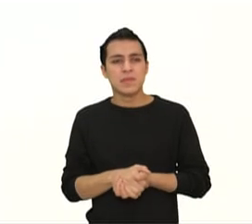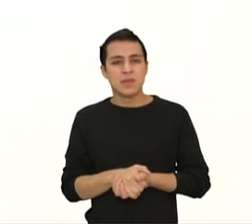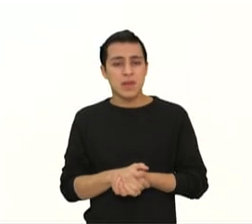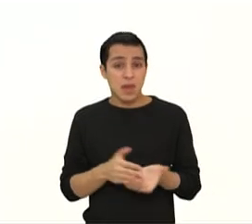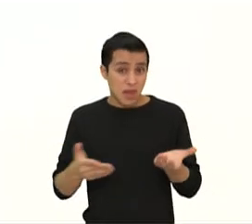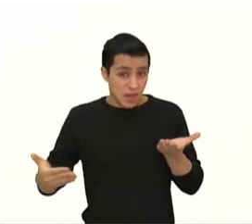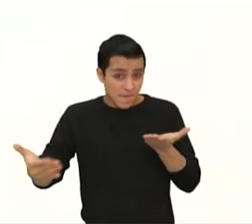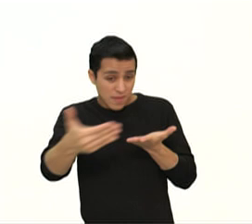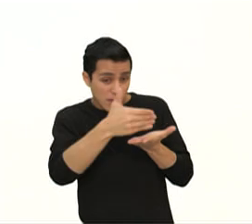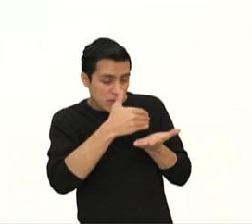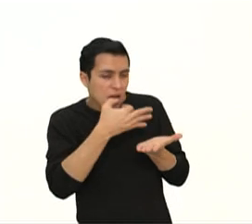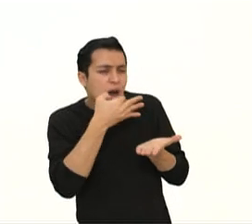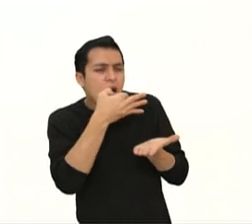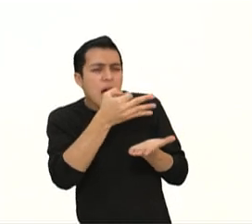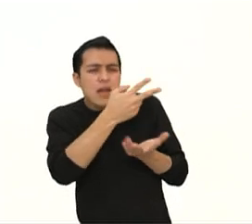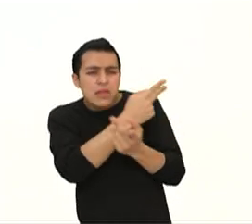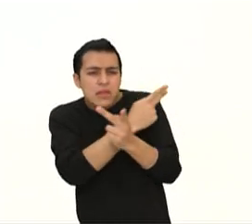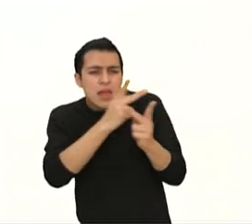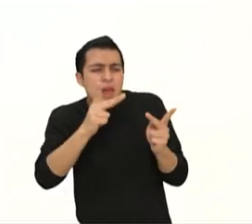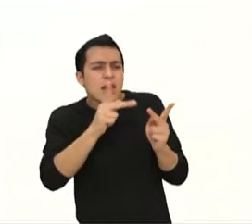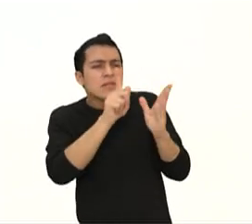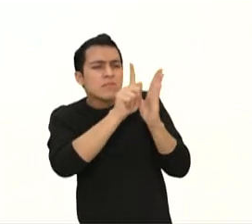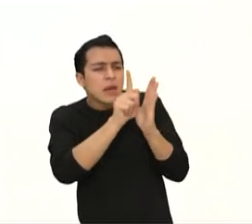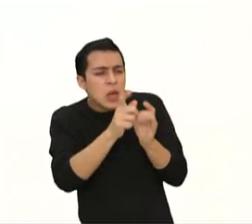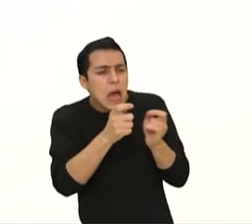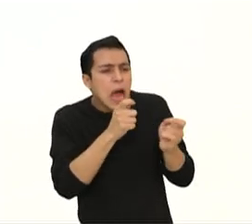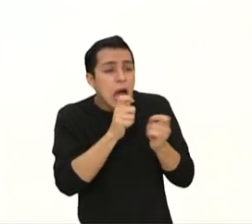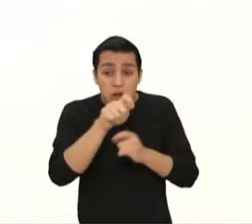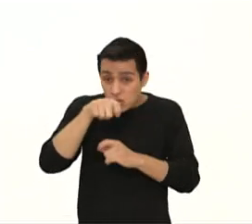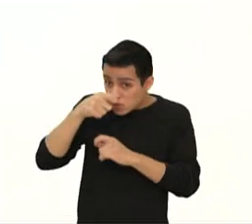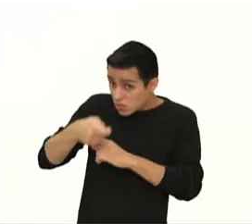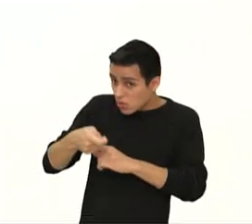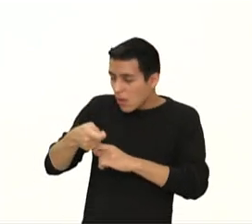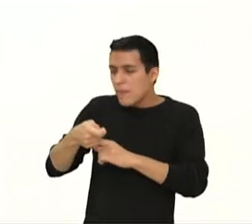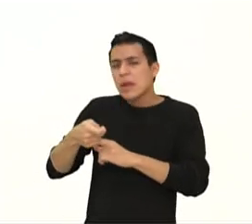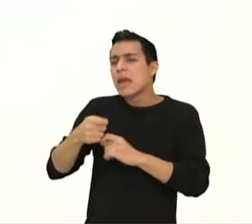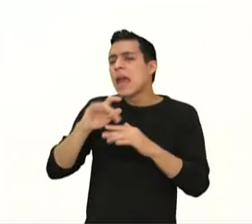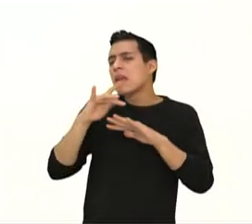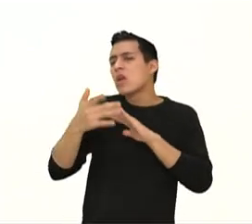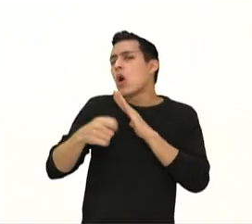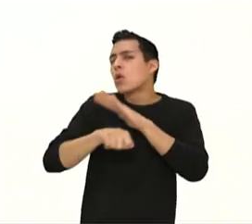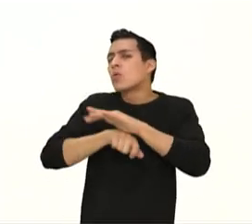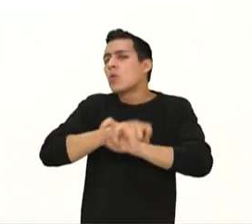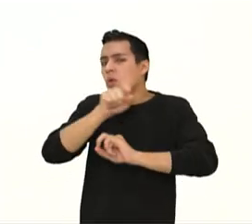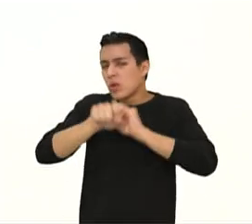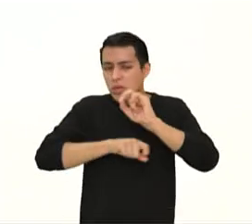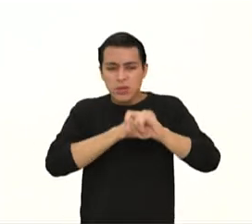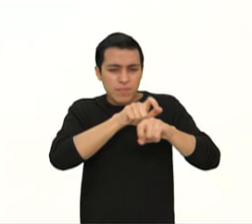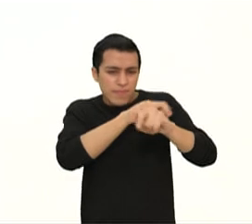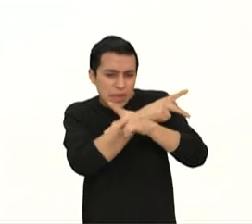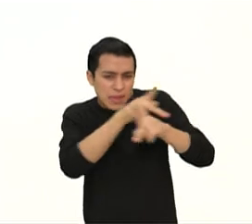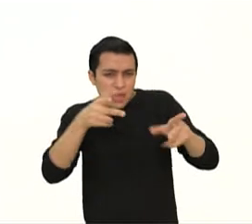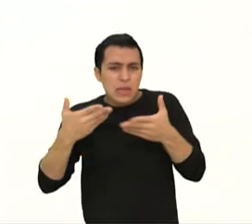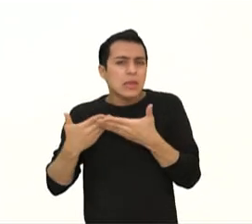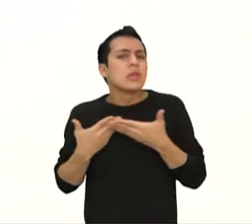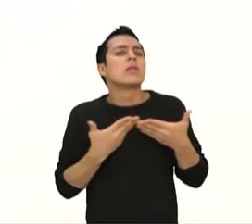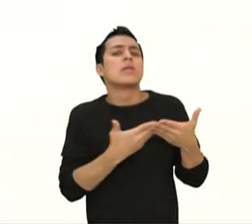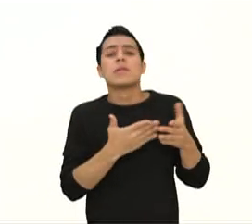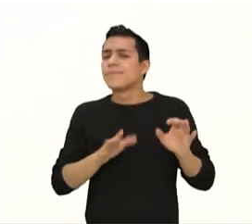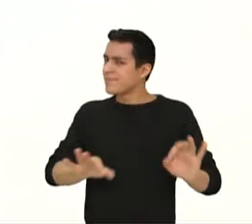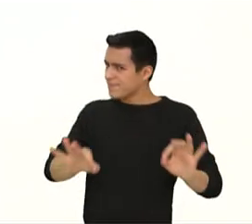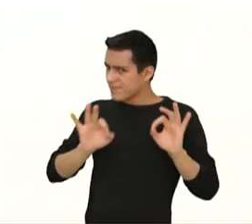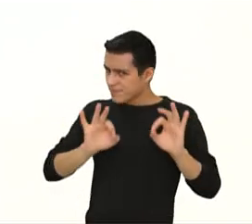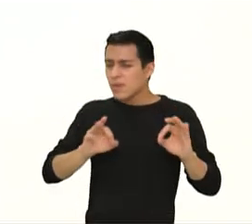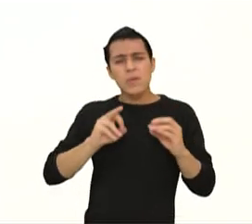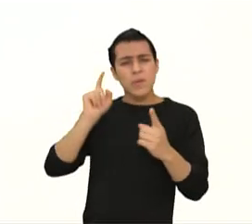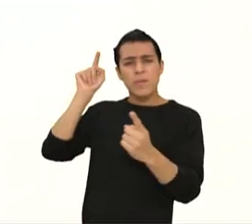Coletar a opinião dos entrevistados sobre a colaboração das redes sociais nos seus momentos de estudos. Isso mesmo,